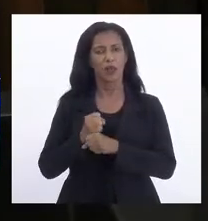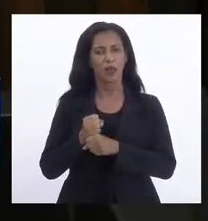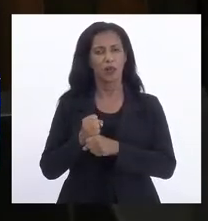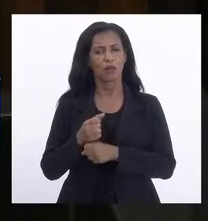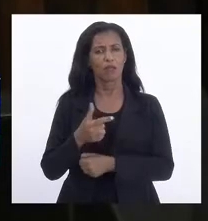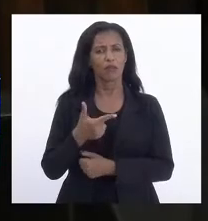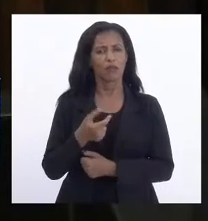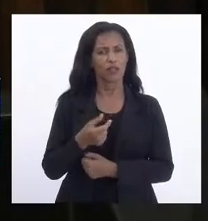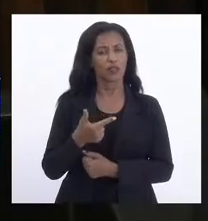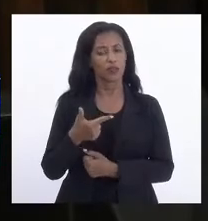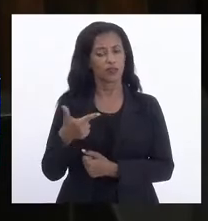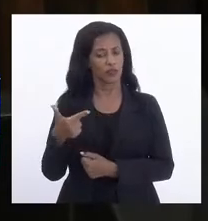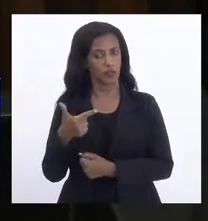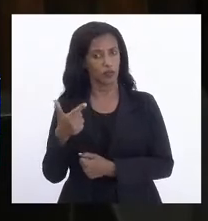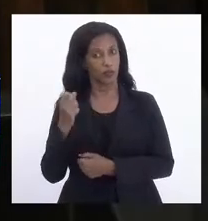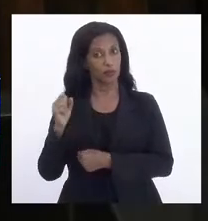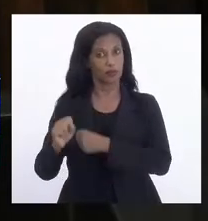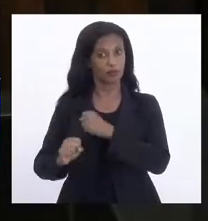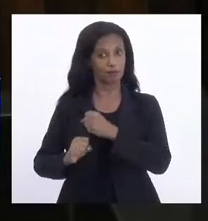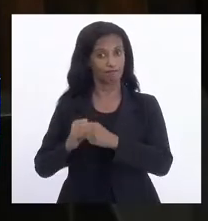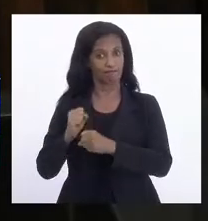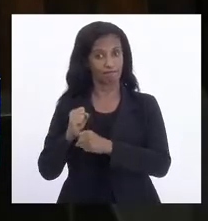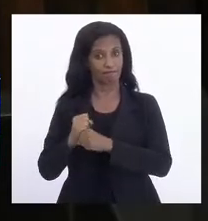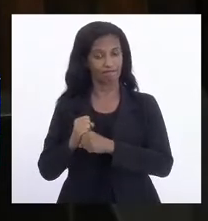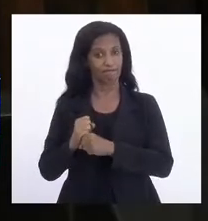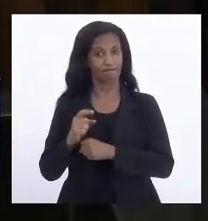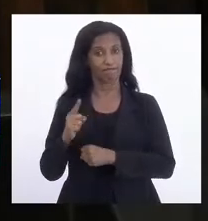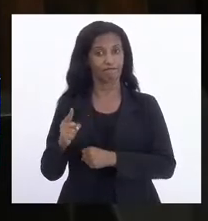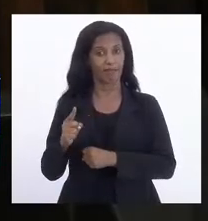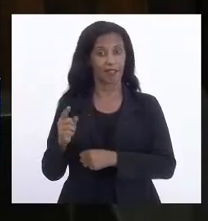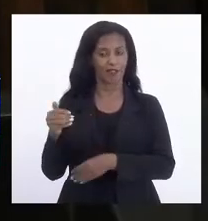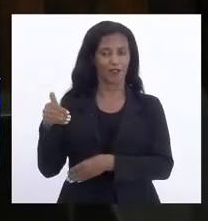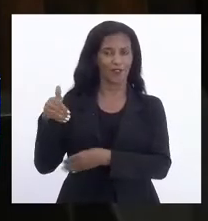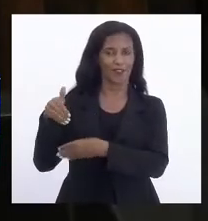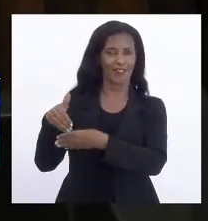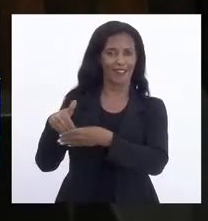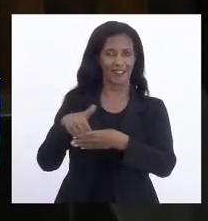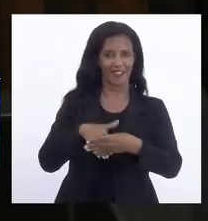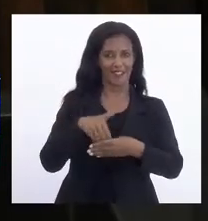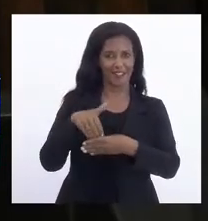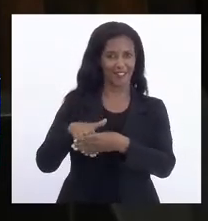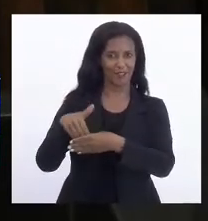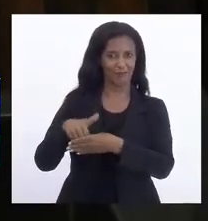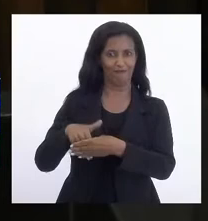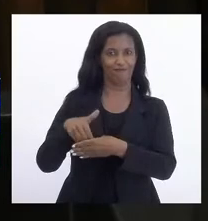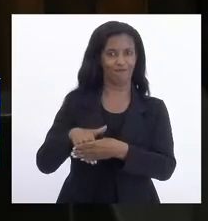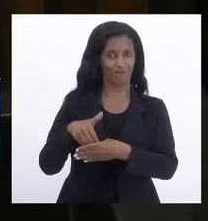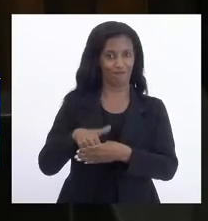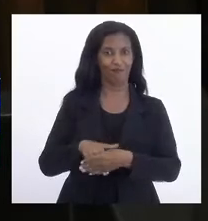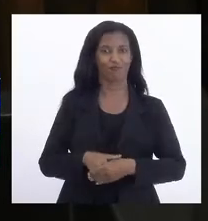22 é um ano de eleições.